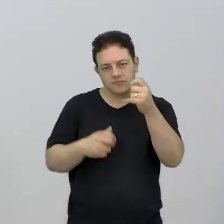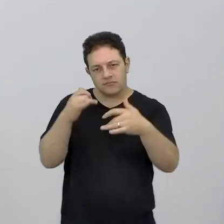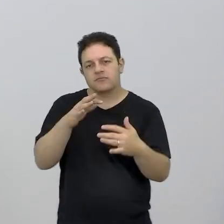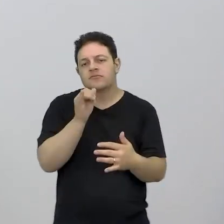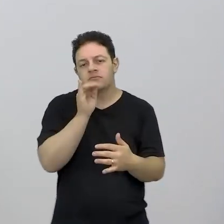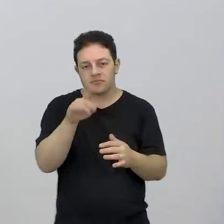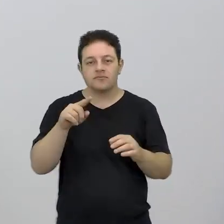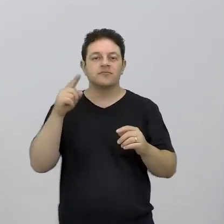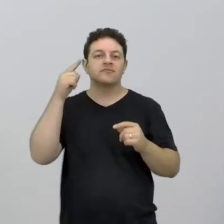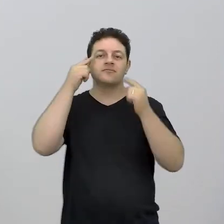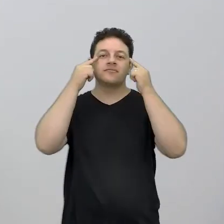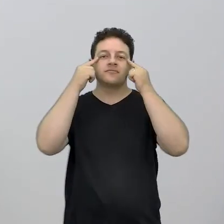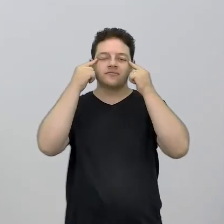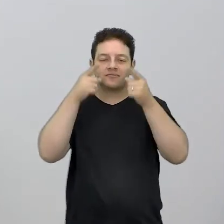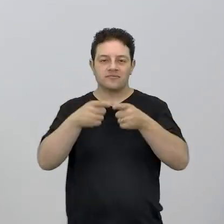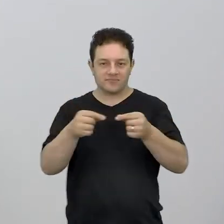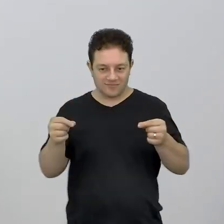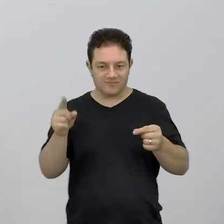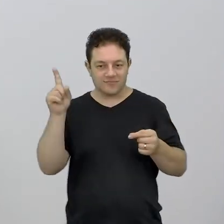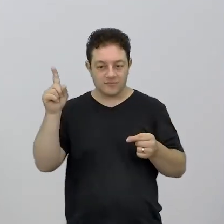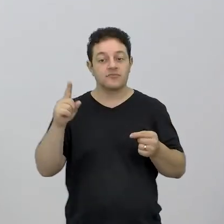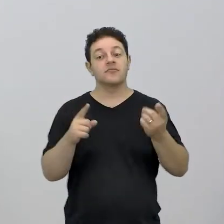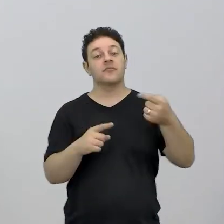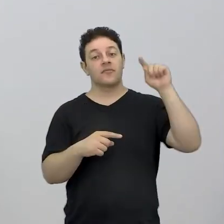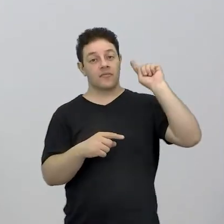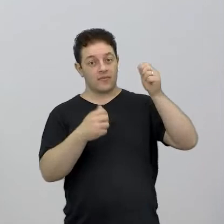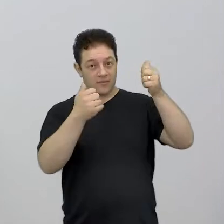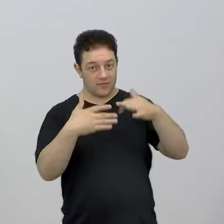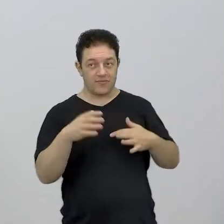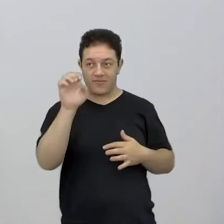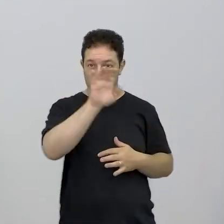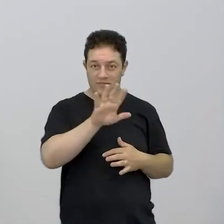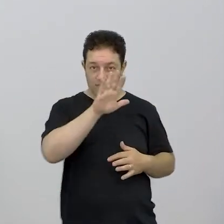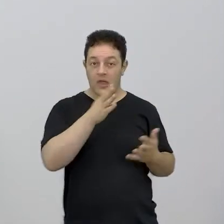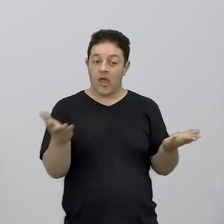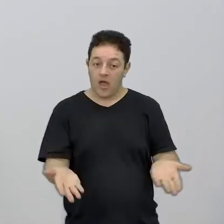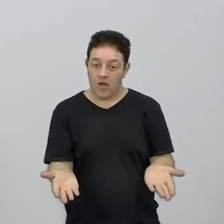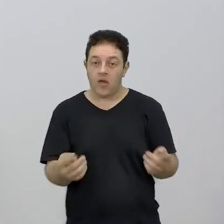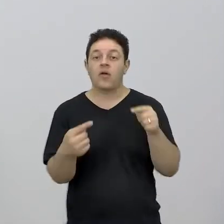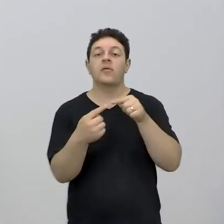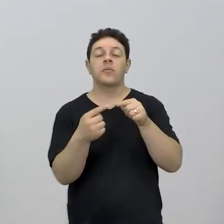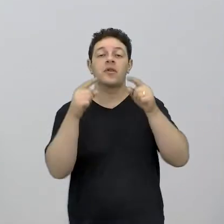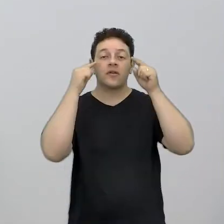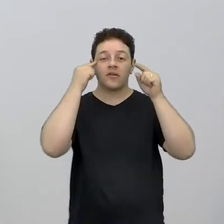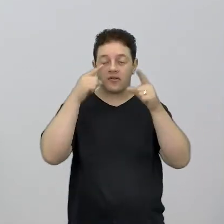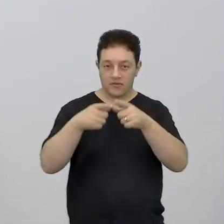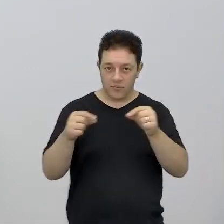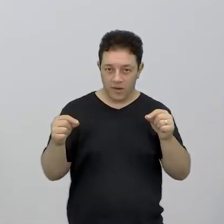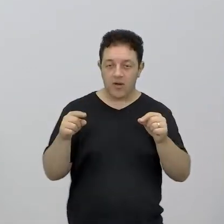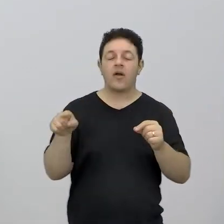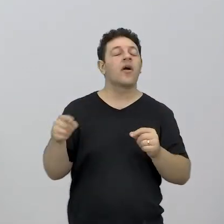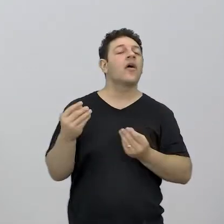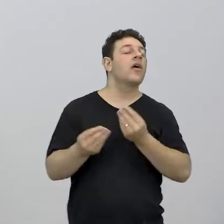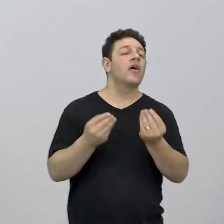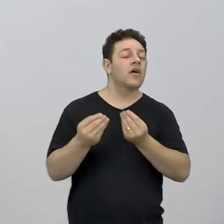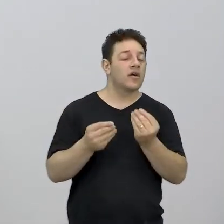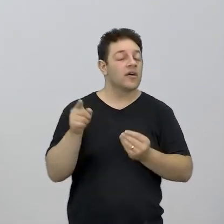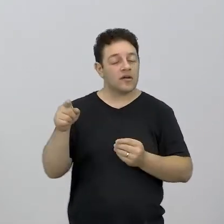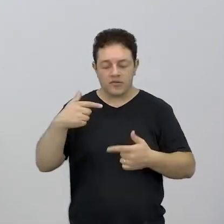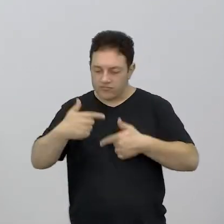referência o Japão agora, né? Eu falei da Europa anteriormente, mas agora estou falando do Japão. Esse trabalhador, ele cada vez